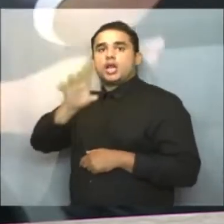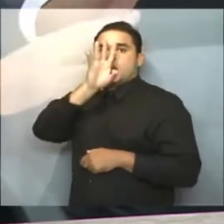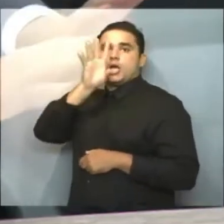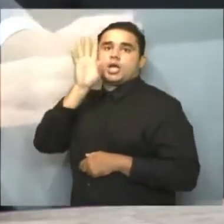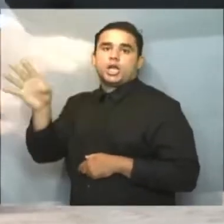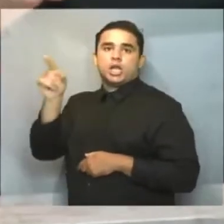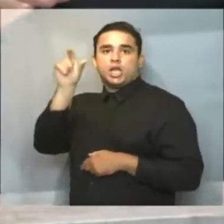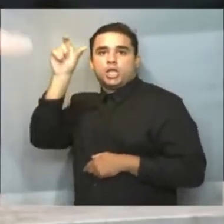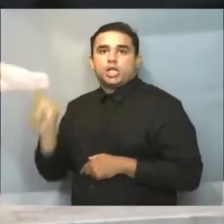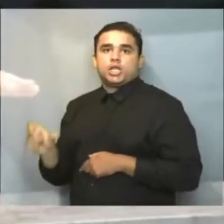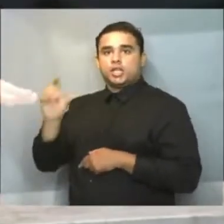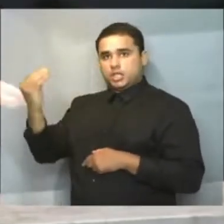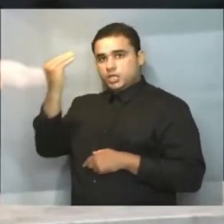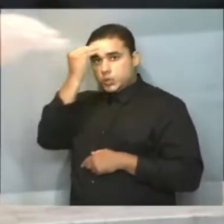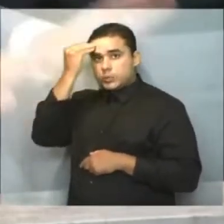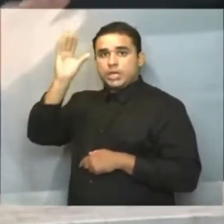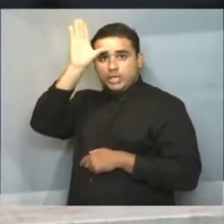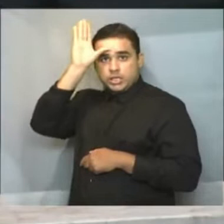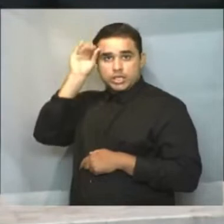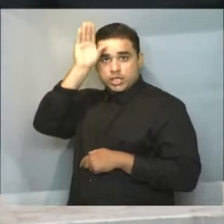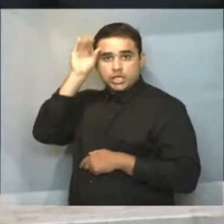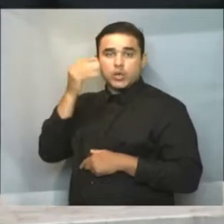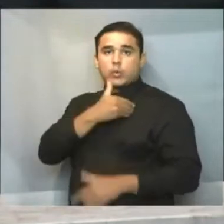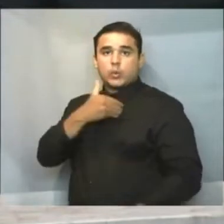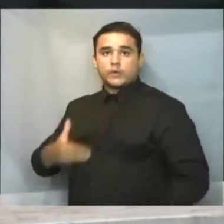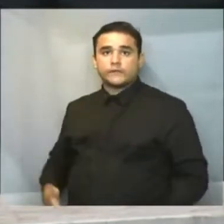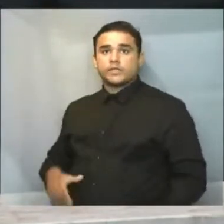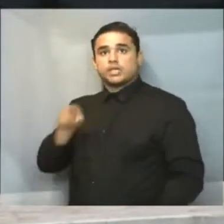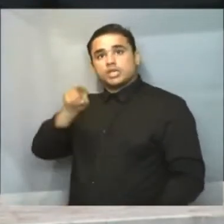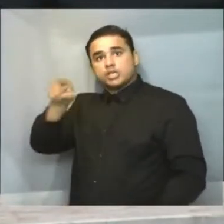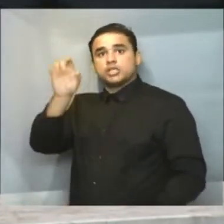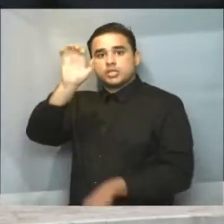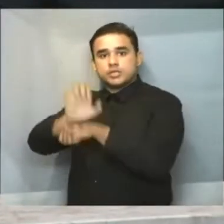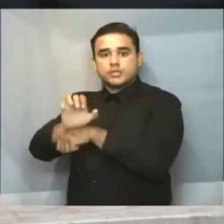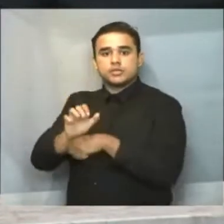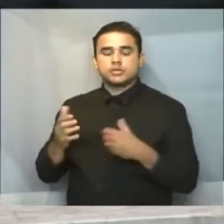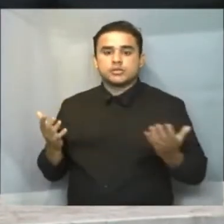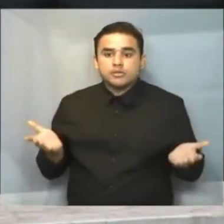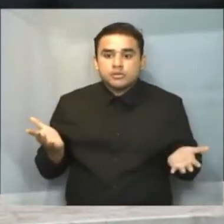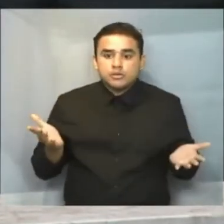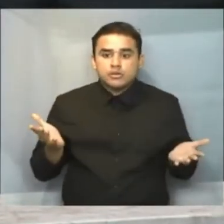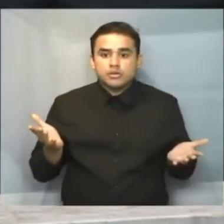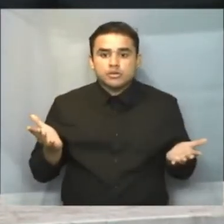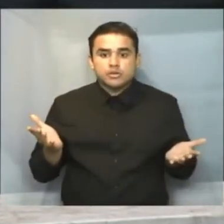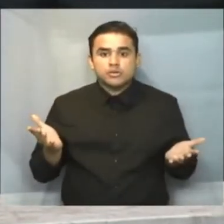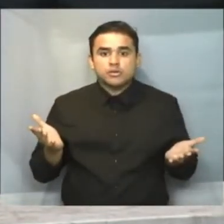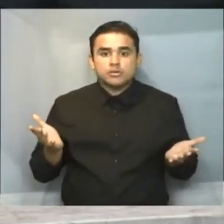o problema e a culpa no governo do estado. Isso a gente já tem visto, inclusive,